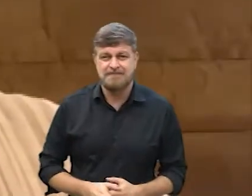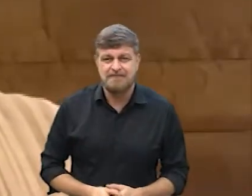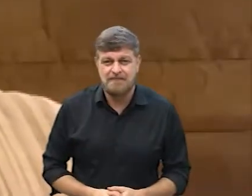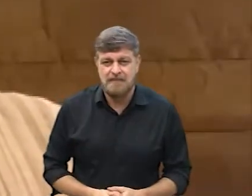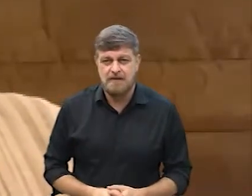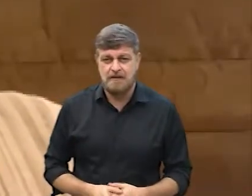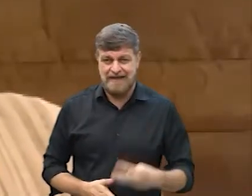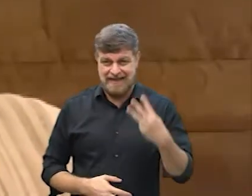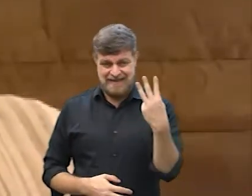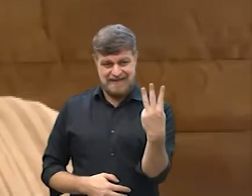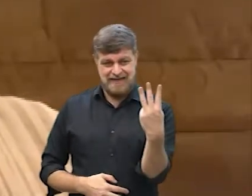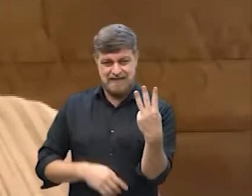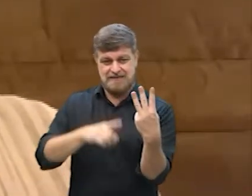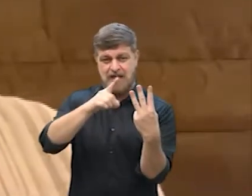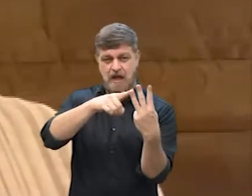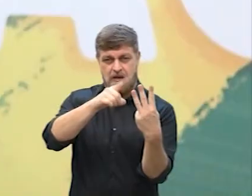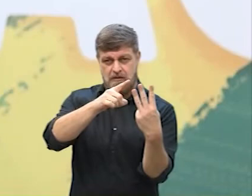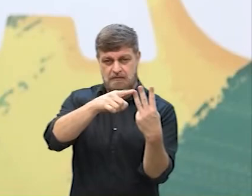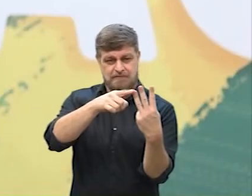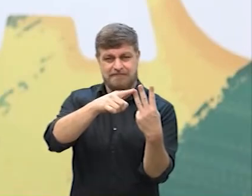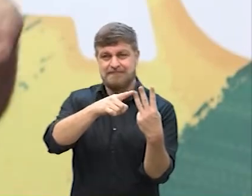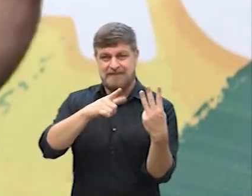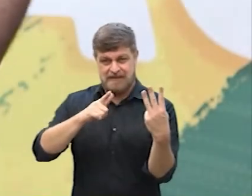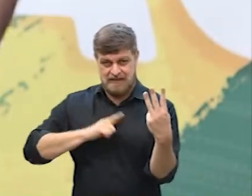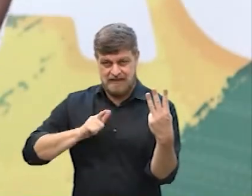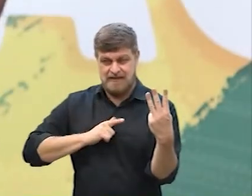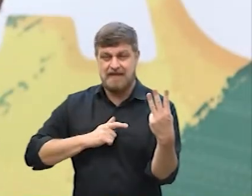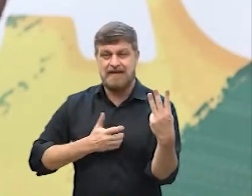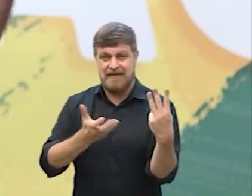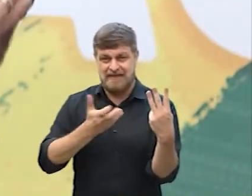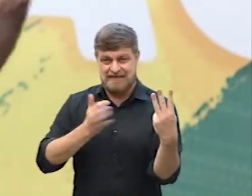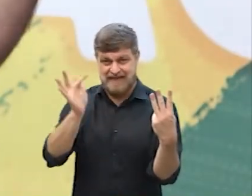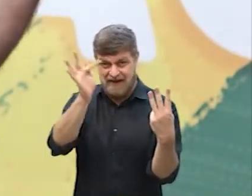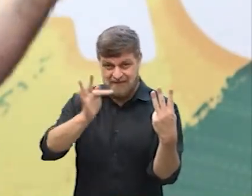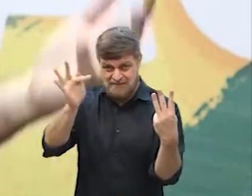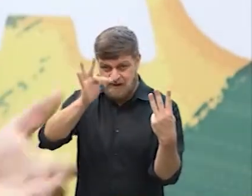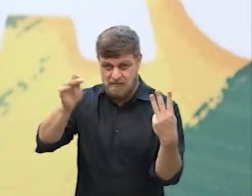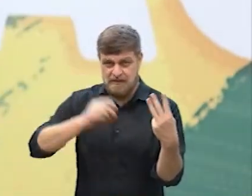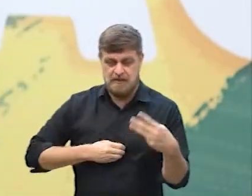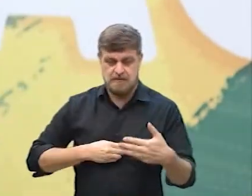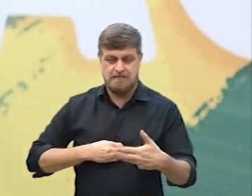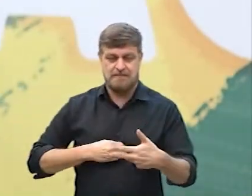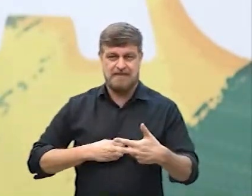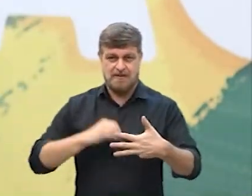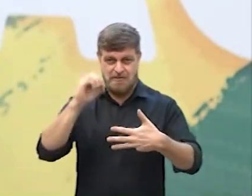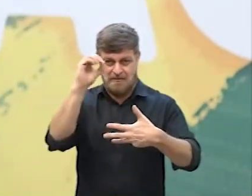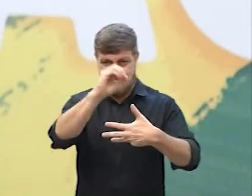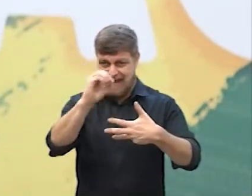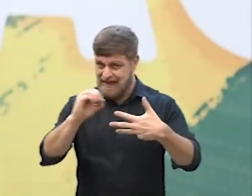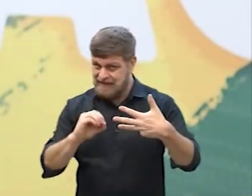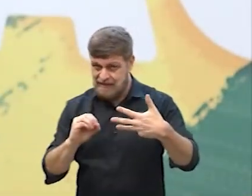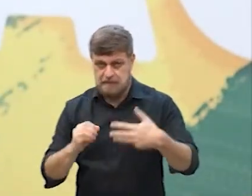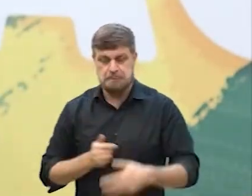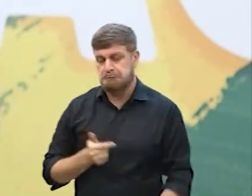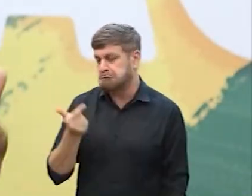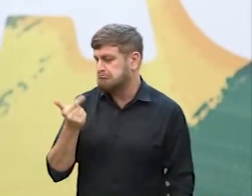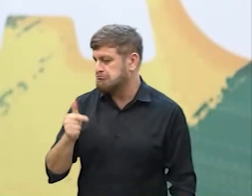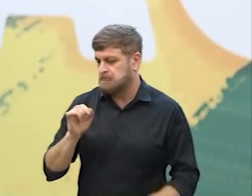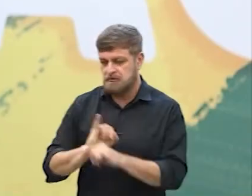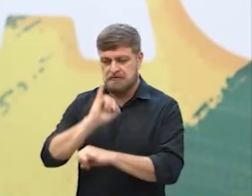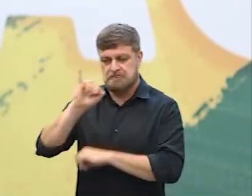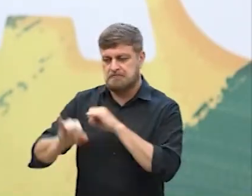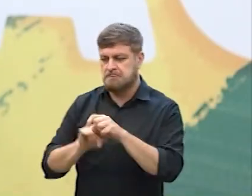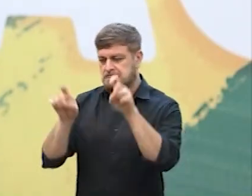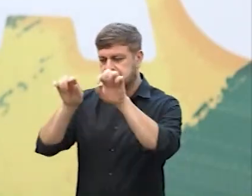um terço, não é, dos estudantes que tentaram o ensino superior através do Enem não tem acesso à